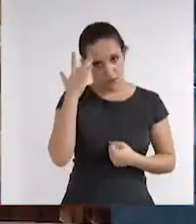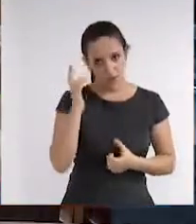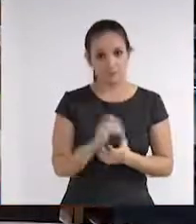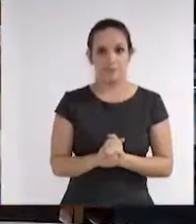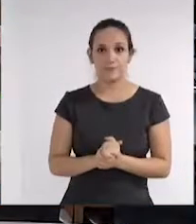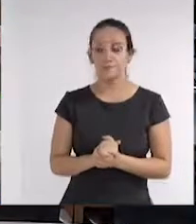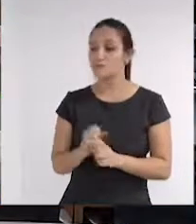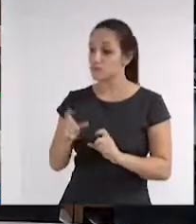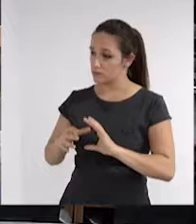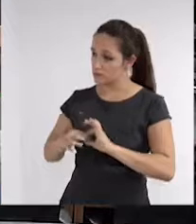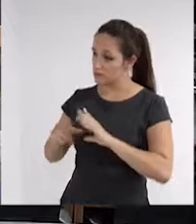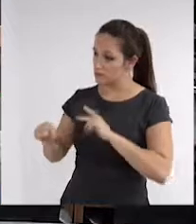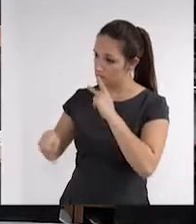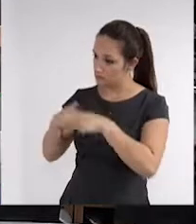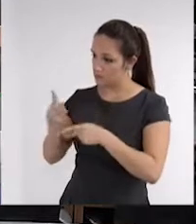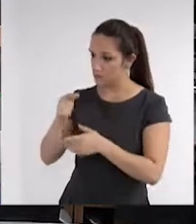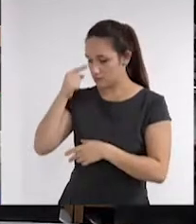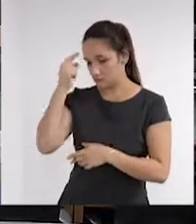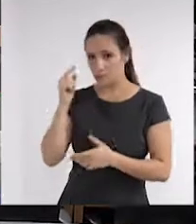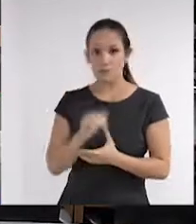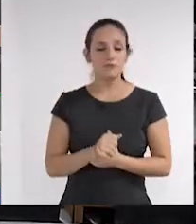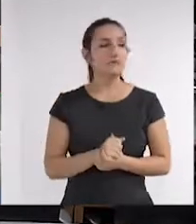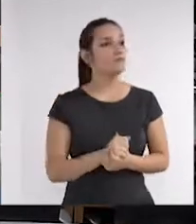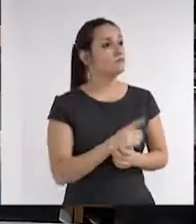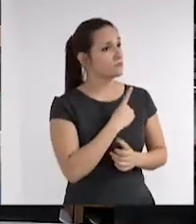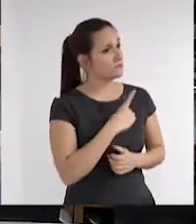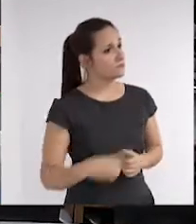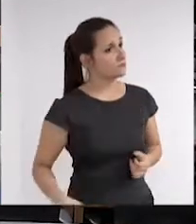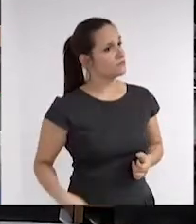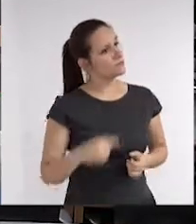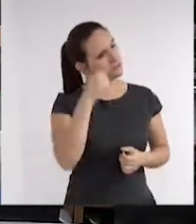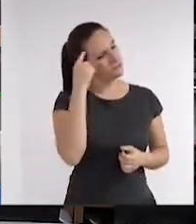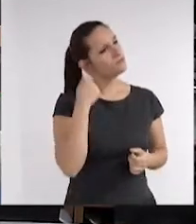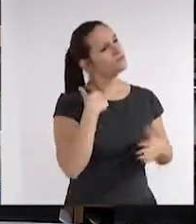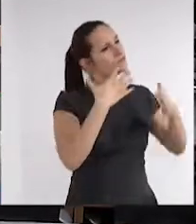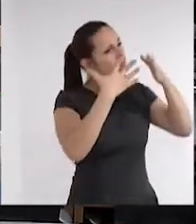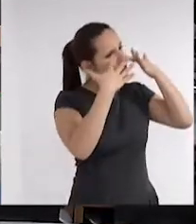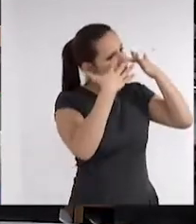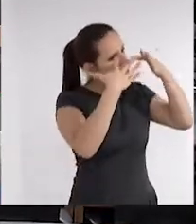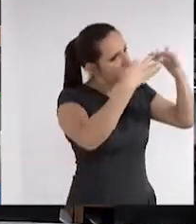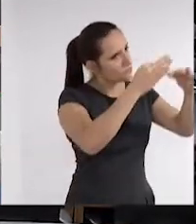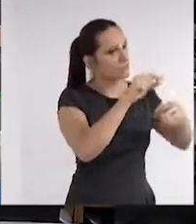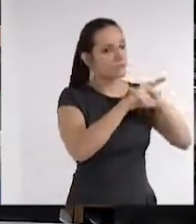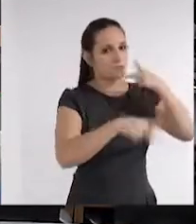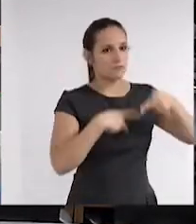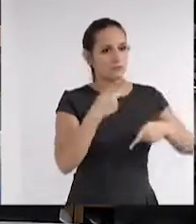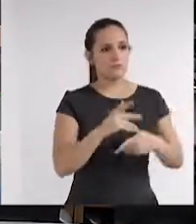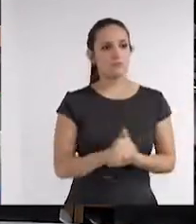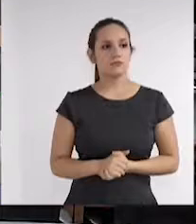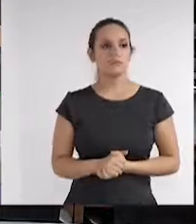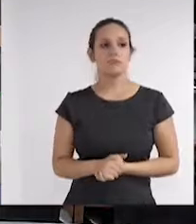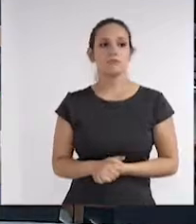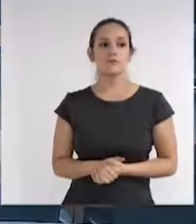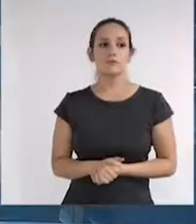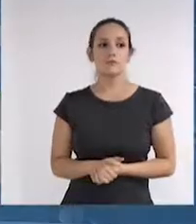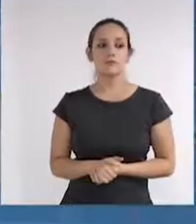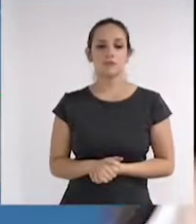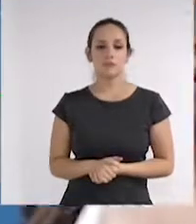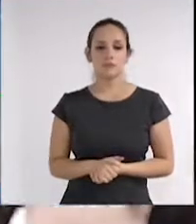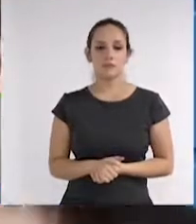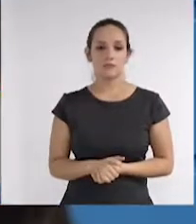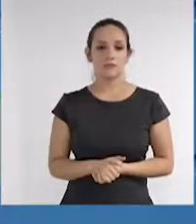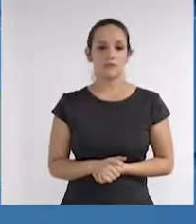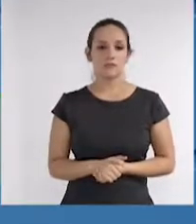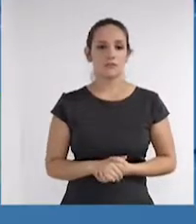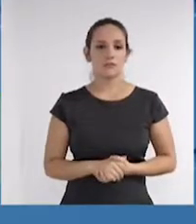Excelência. Deputado Cavalmir, estou ouvindo com muita atenção a fala de Vossa Excelência, e Vossa Excelência